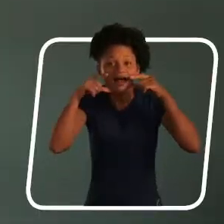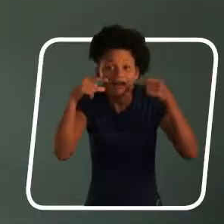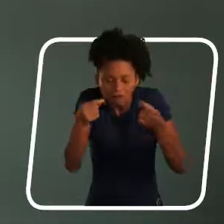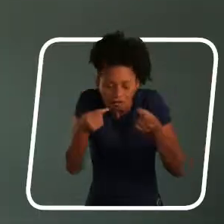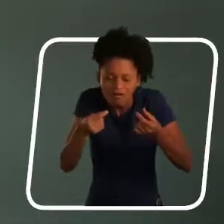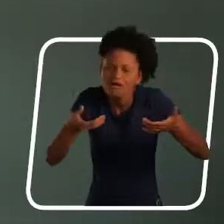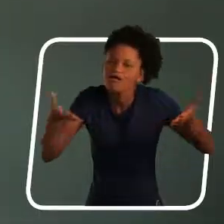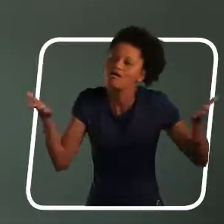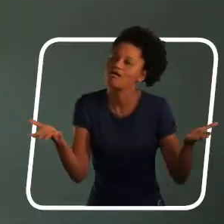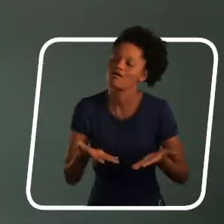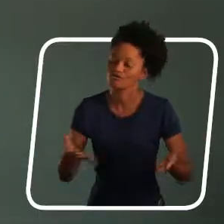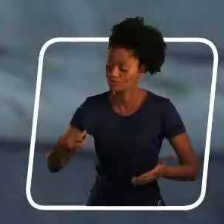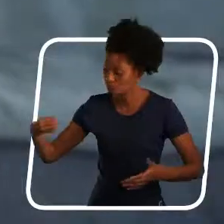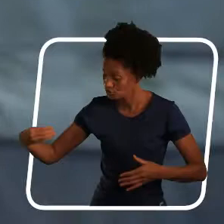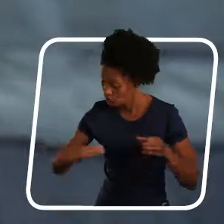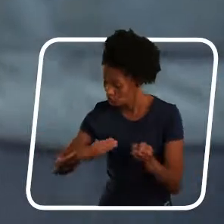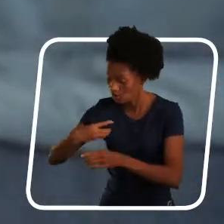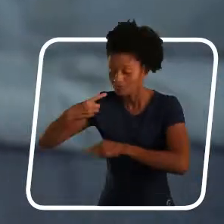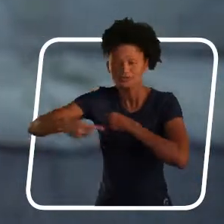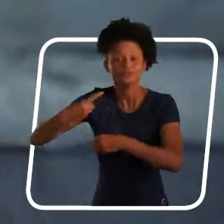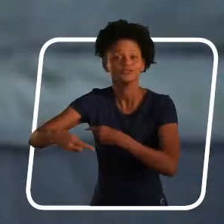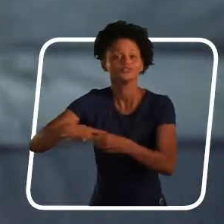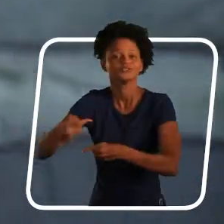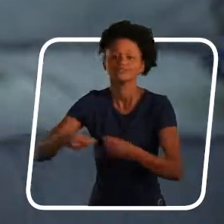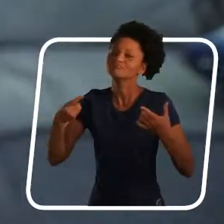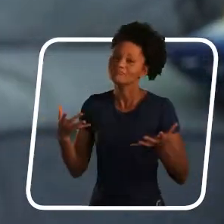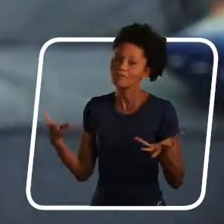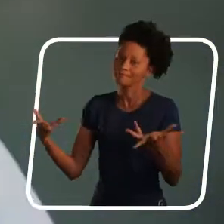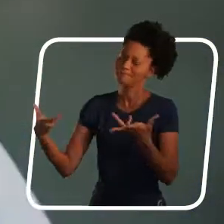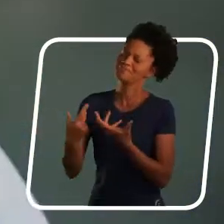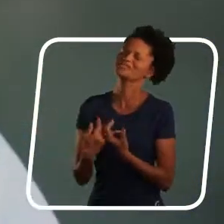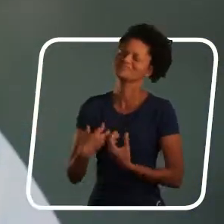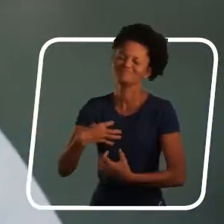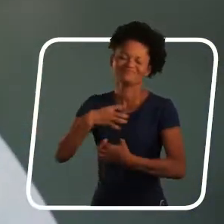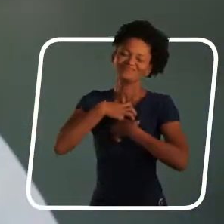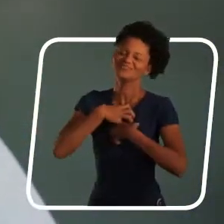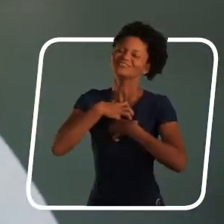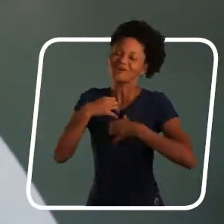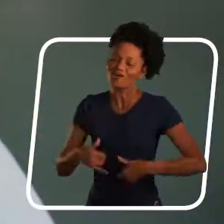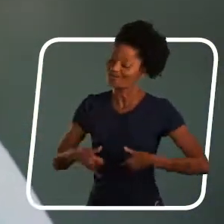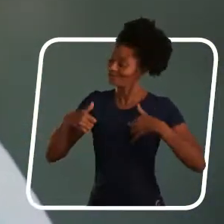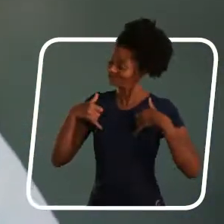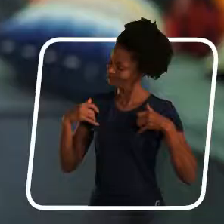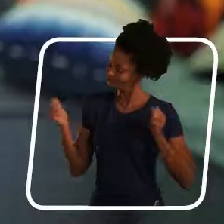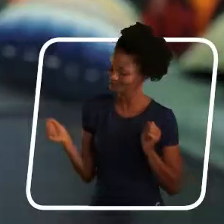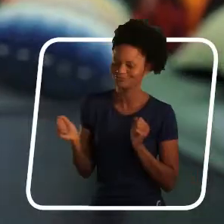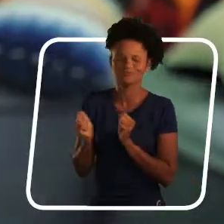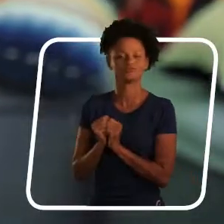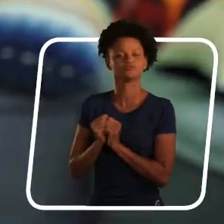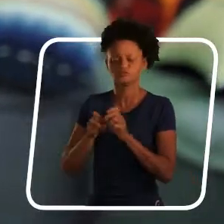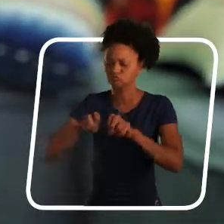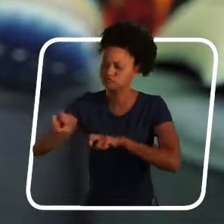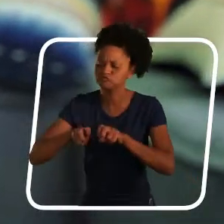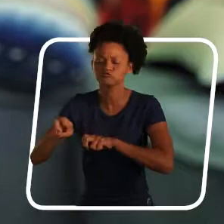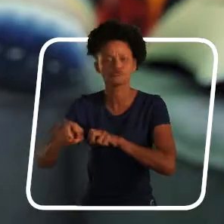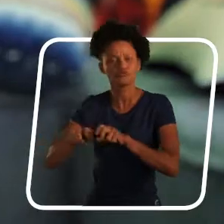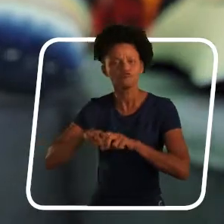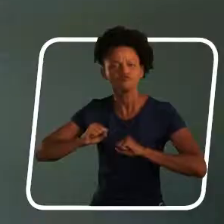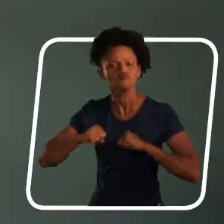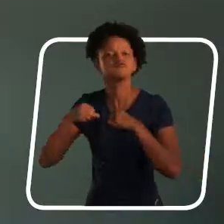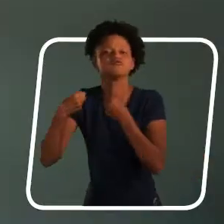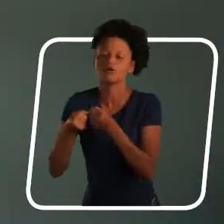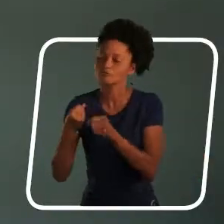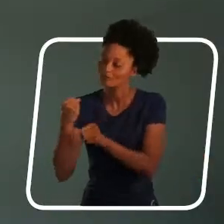Alagoas agora tem uma nova geração de políticos que é realizadora. E eu me orgulho muito de fazer parte dessa geração que faz, que